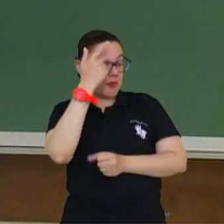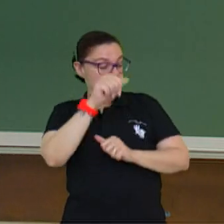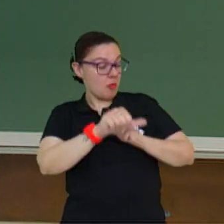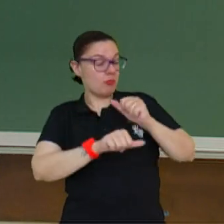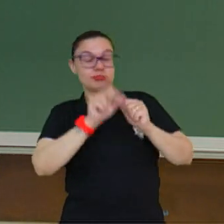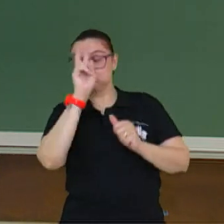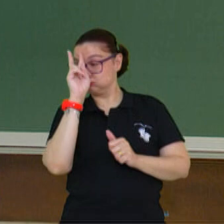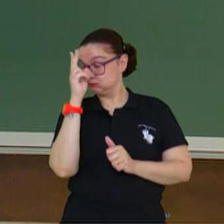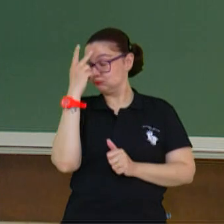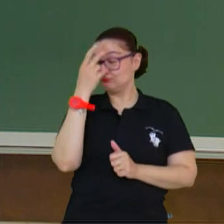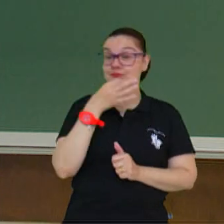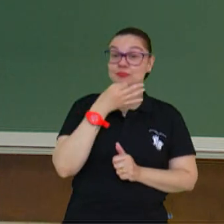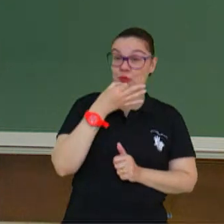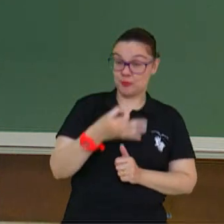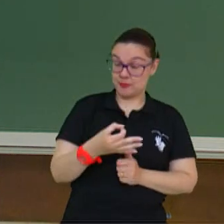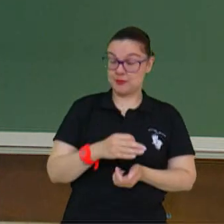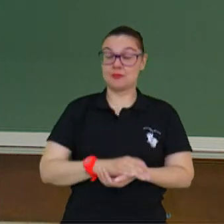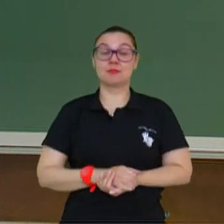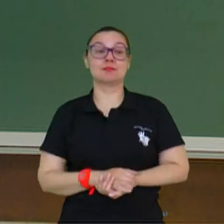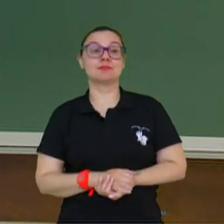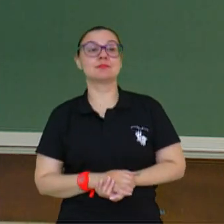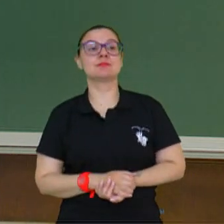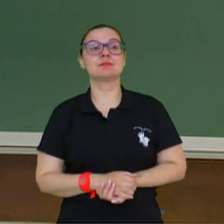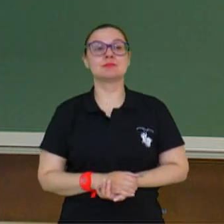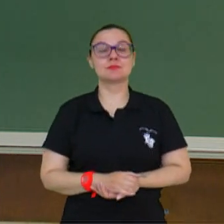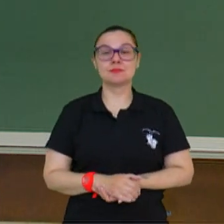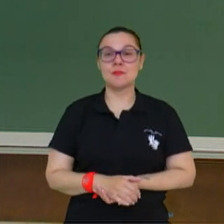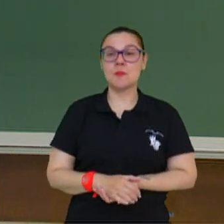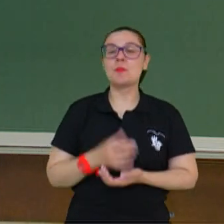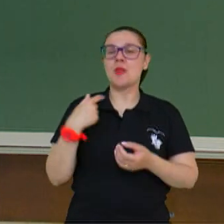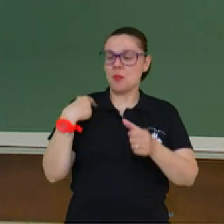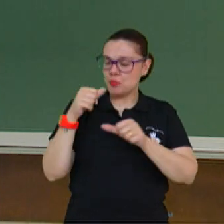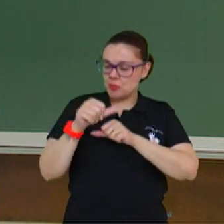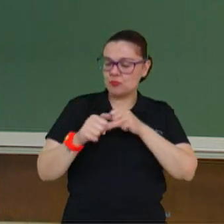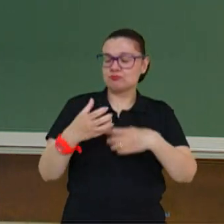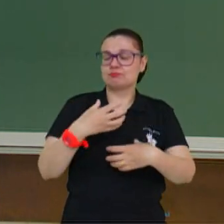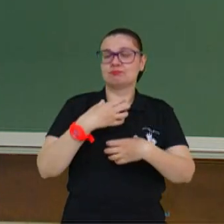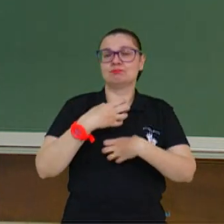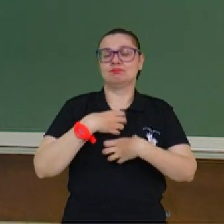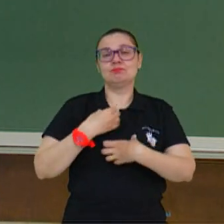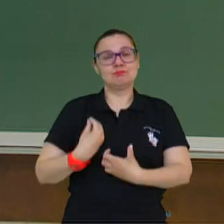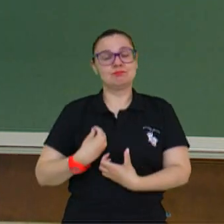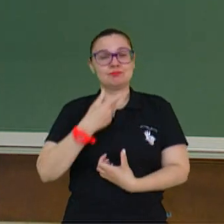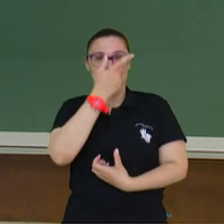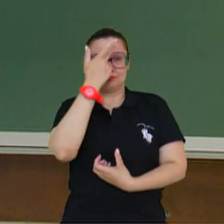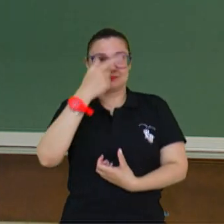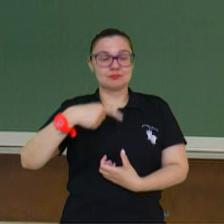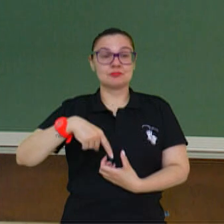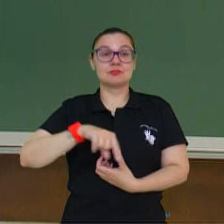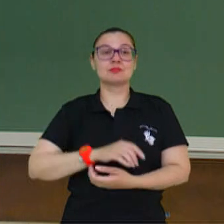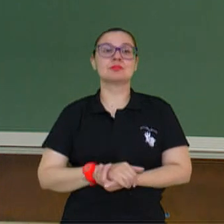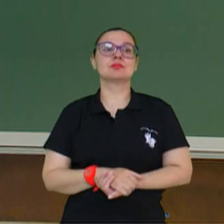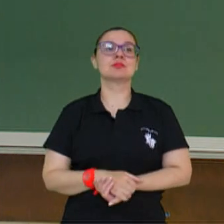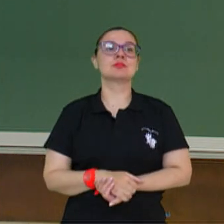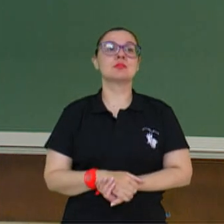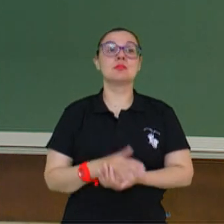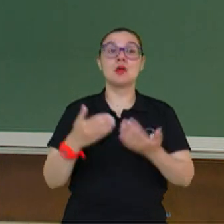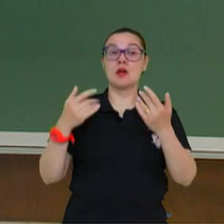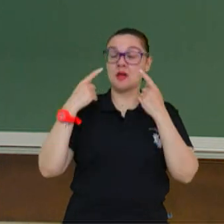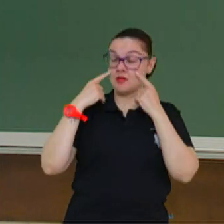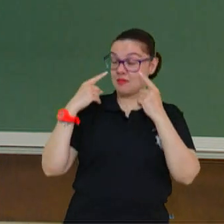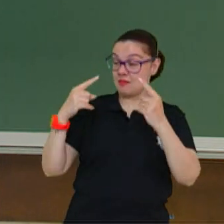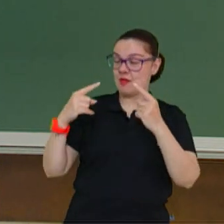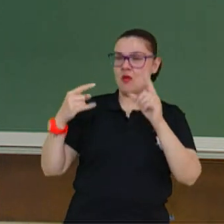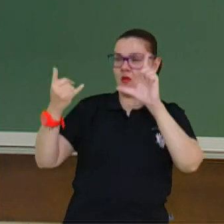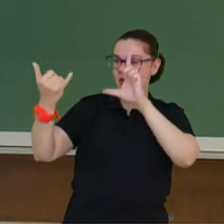mudança de ação, mudança de conduta das pessoas, certo? Então, vamos lá.